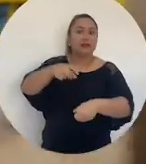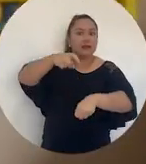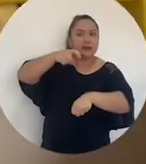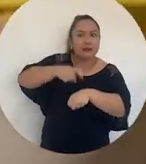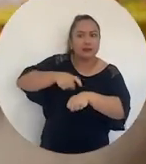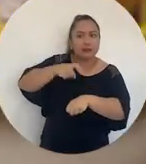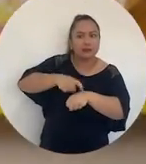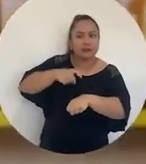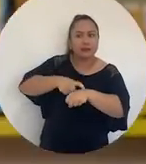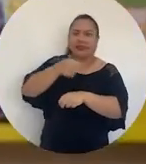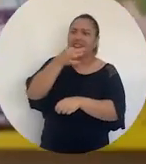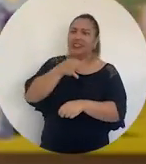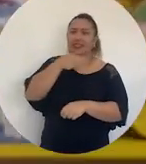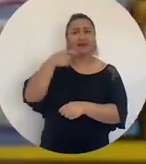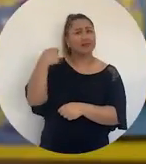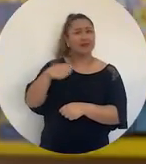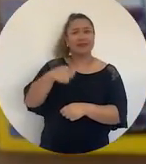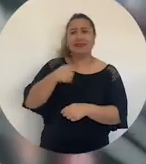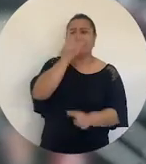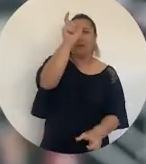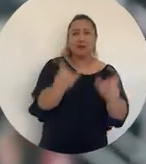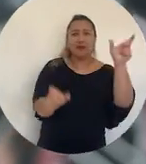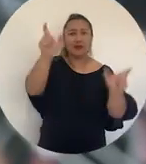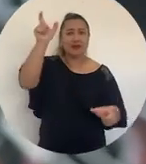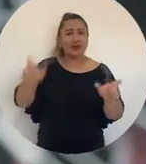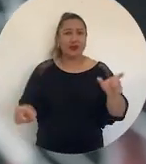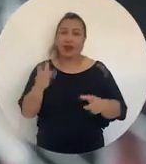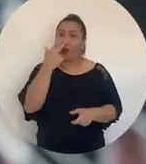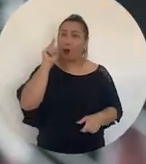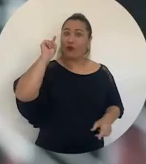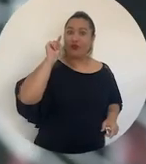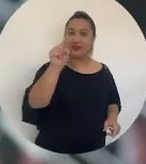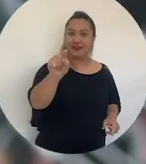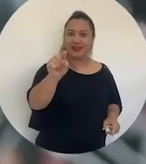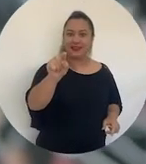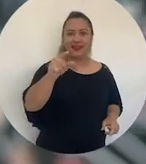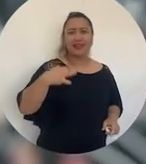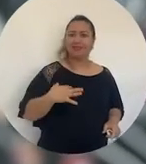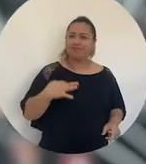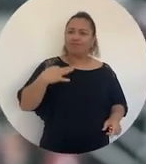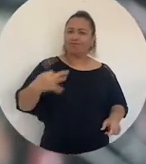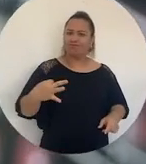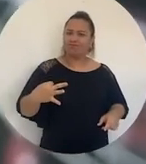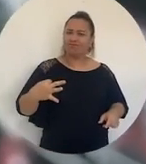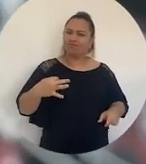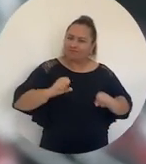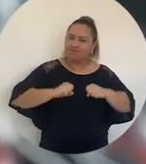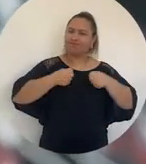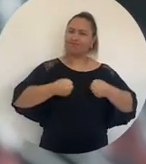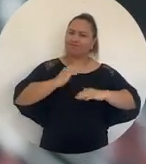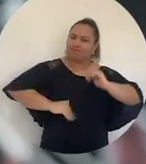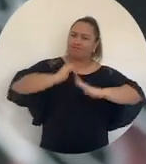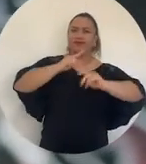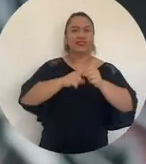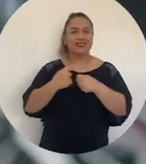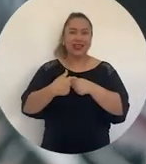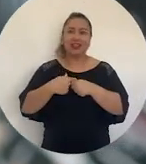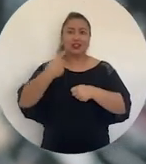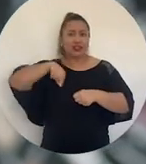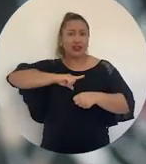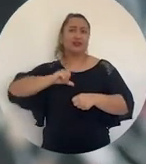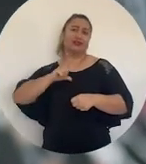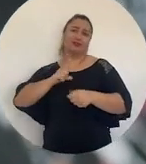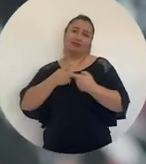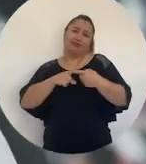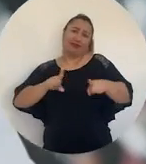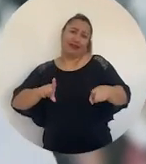sonhar e realizar. Neste momento, Caxias precisa de pessoas que nem você, que estejam